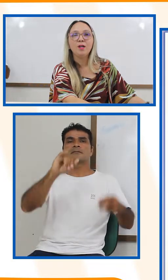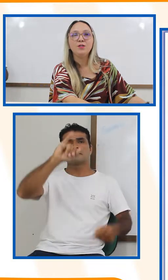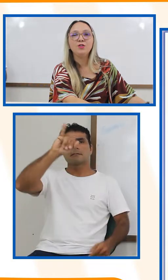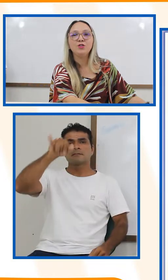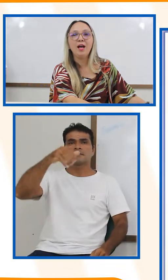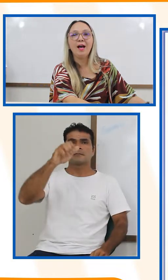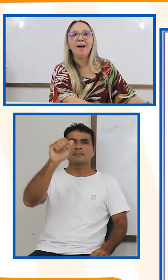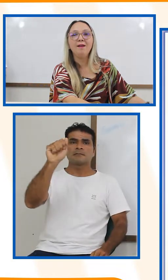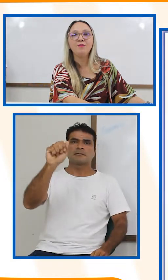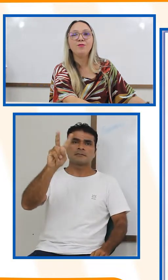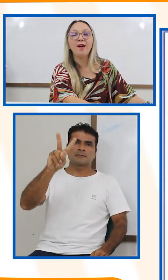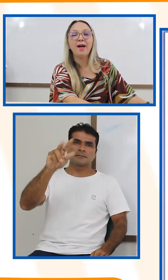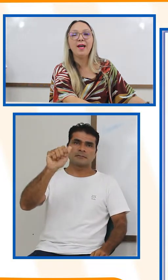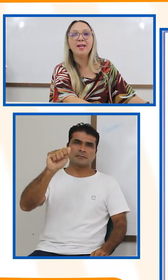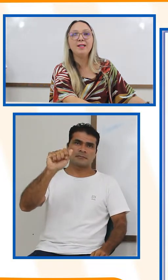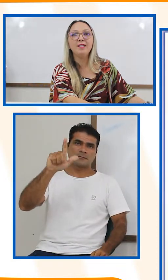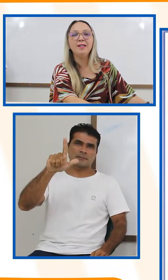só.